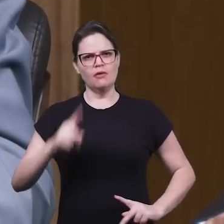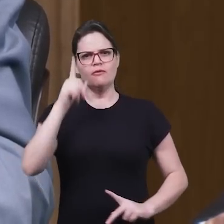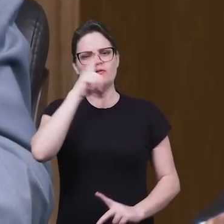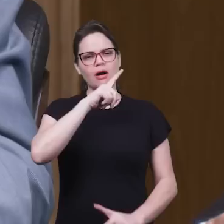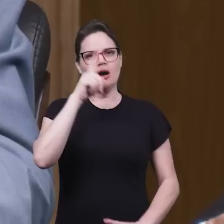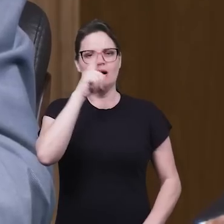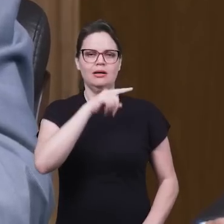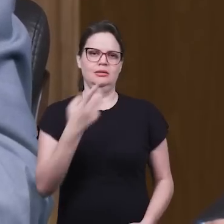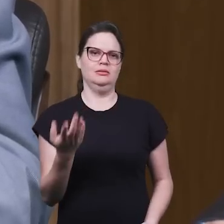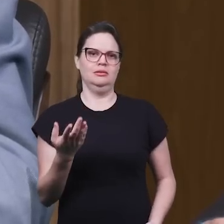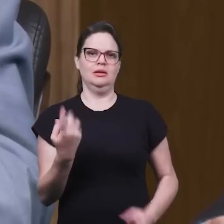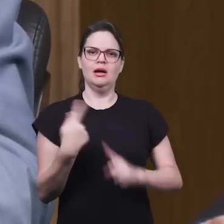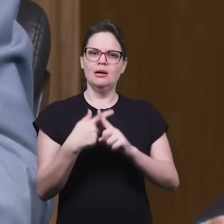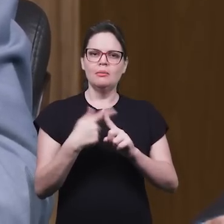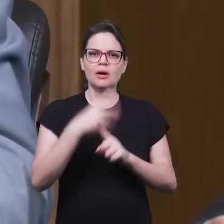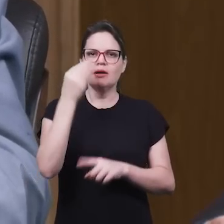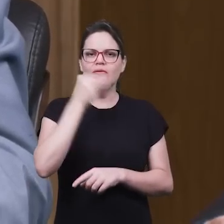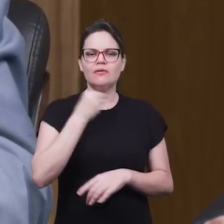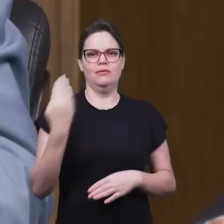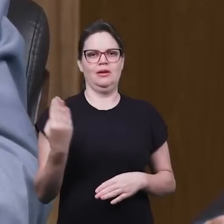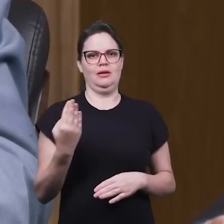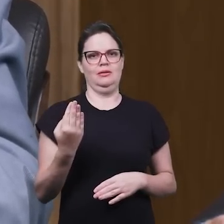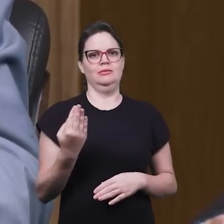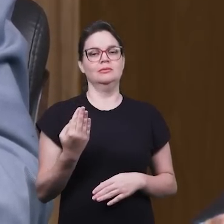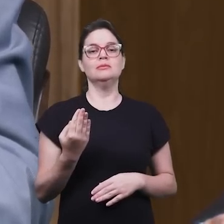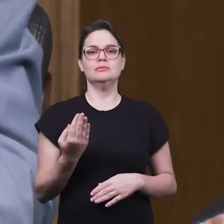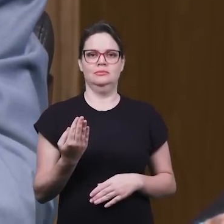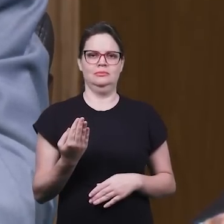falhou. E hoje nós estamos aqui para dizer